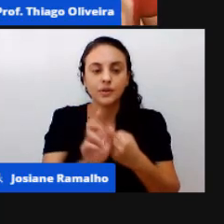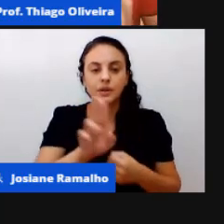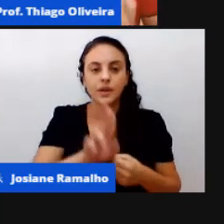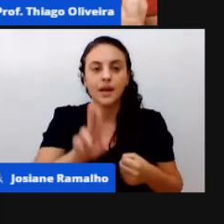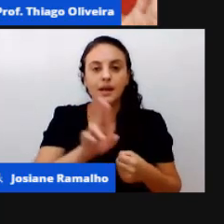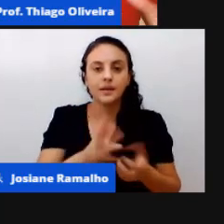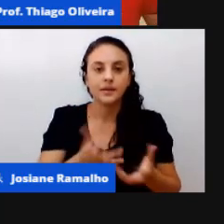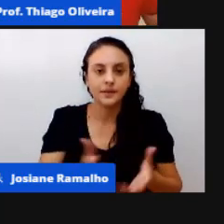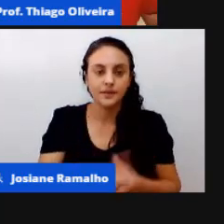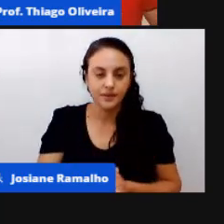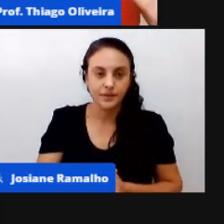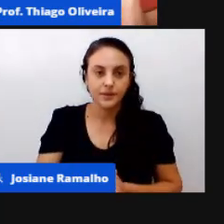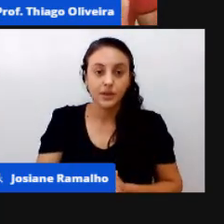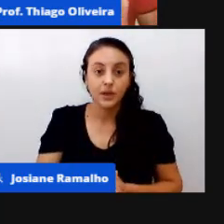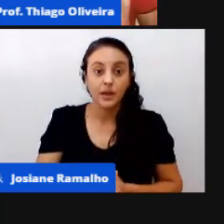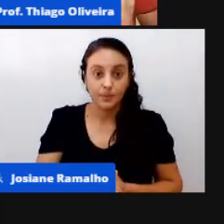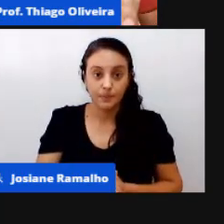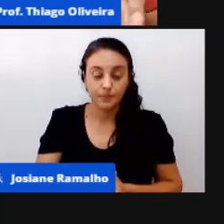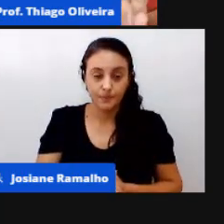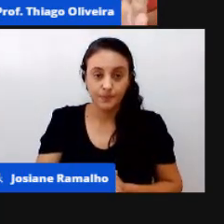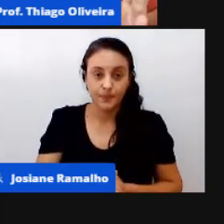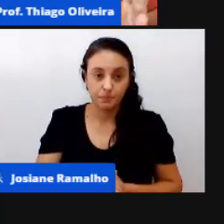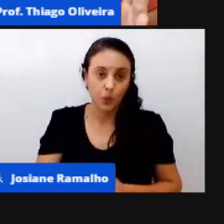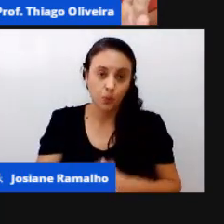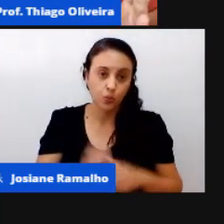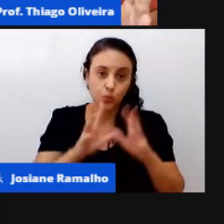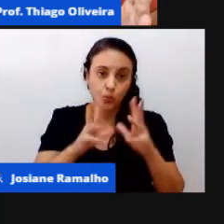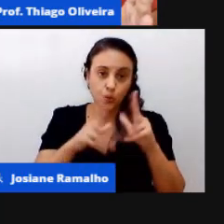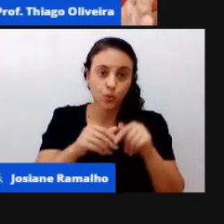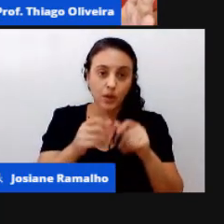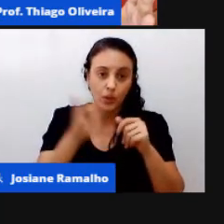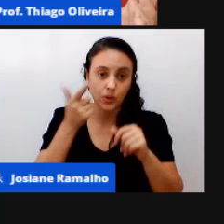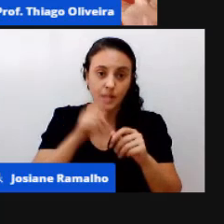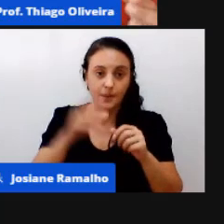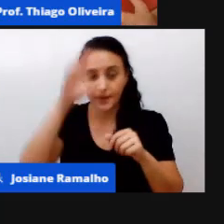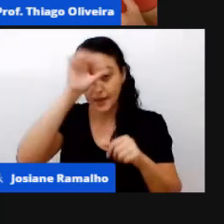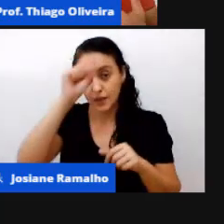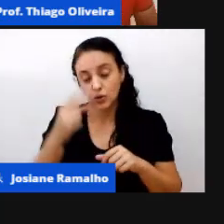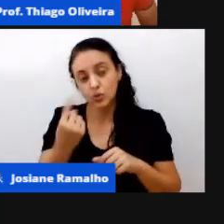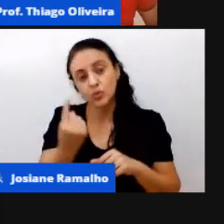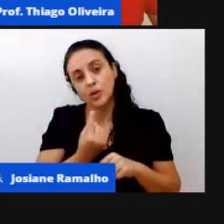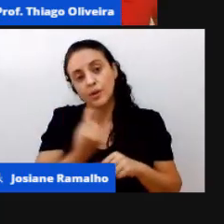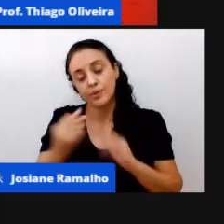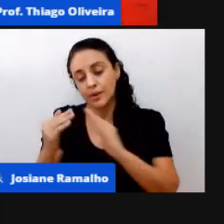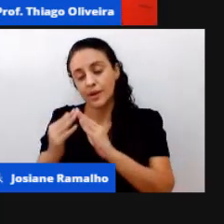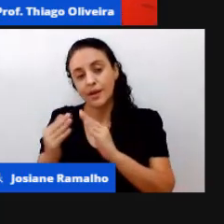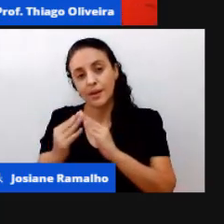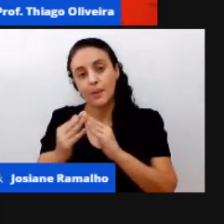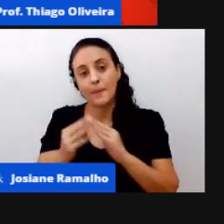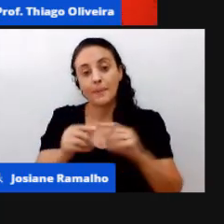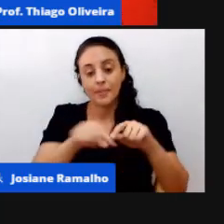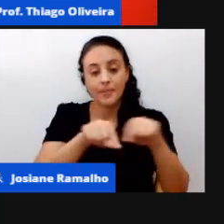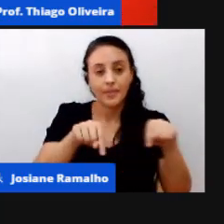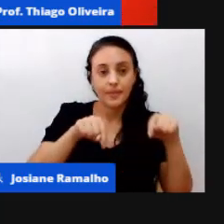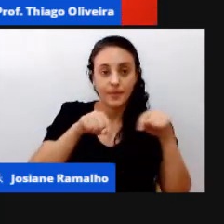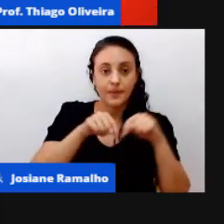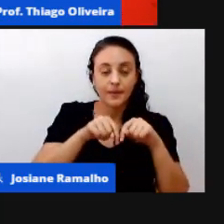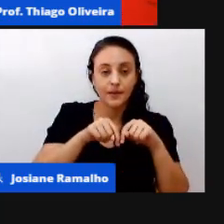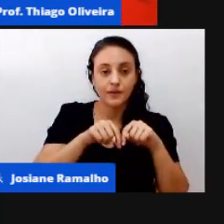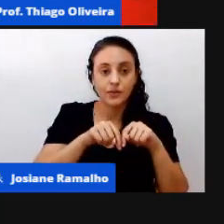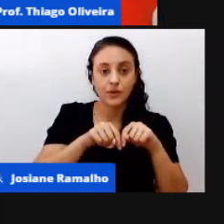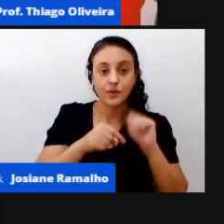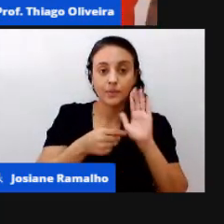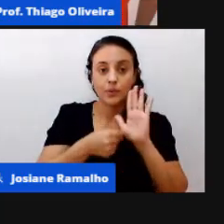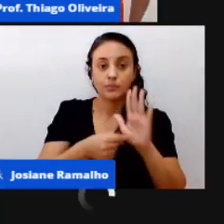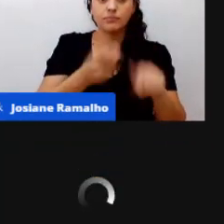vem para casa, ele vai aplicar isso de maneira prática dentro da sala de aula. Então, essa é a ideia da sala de